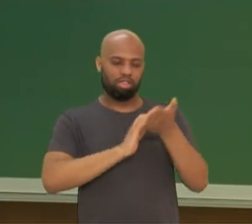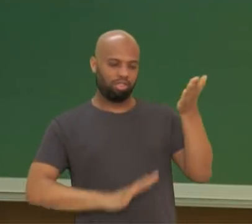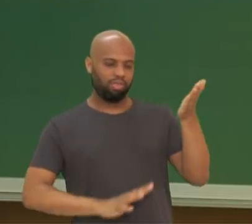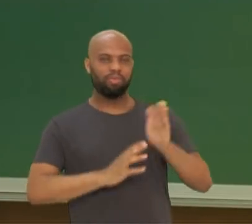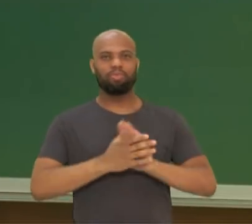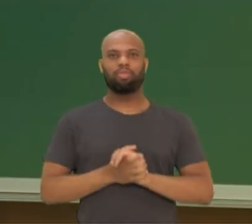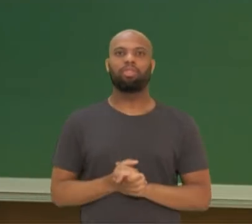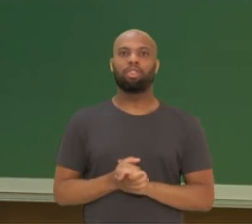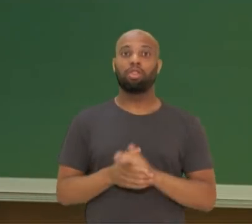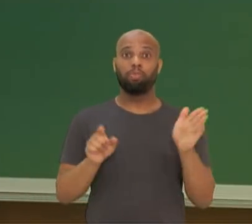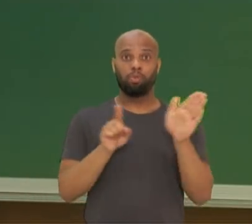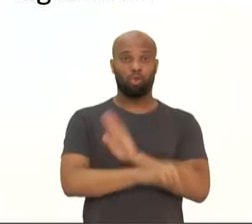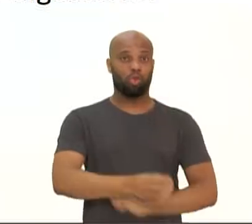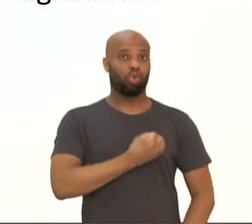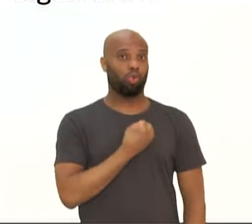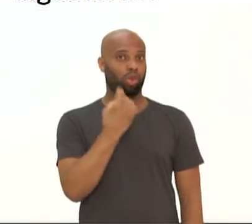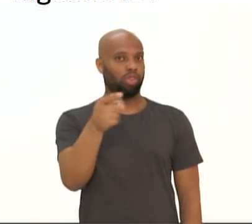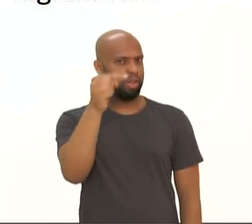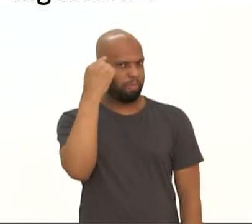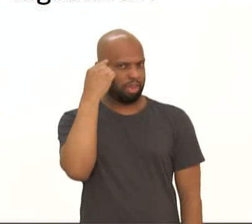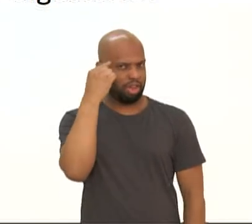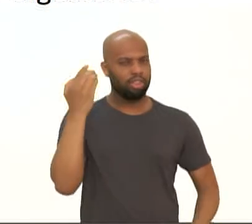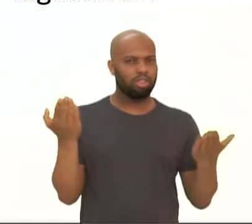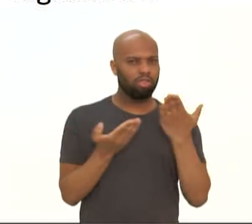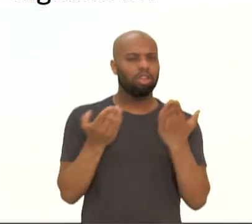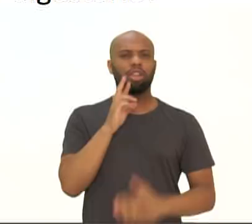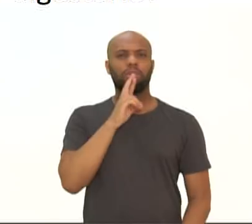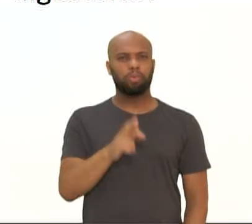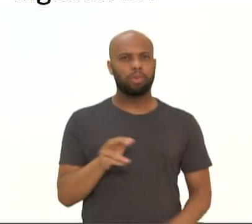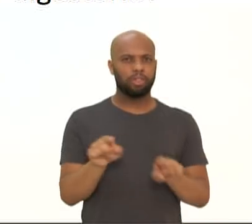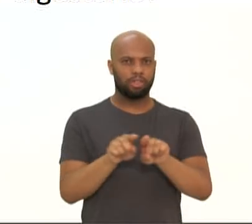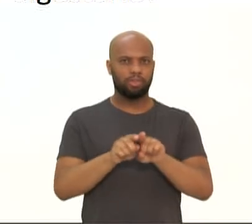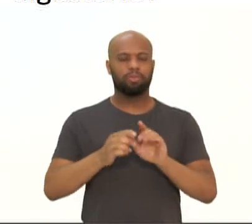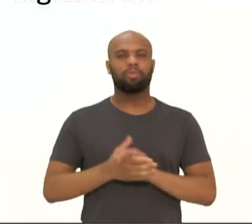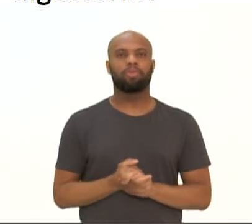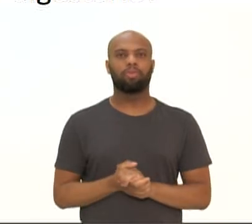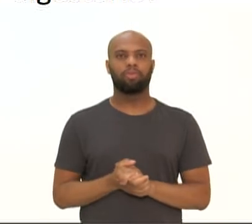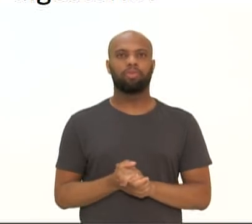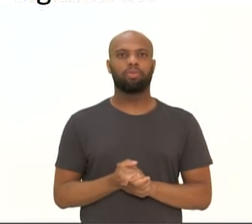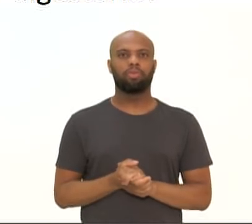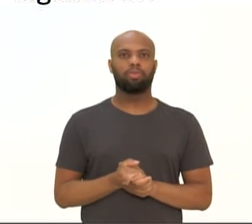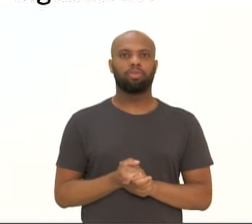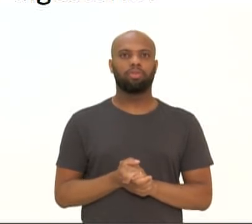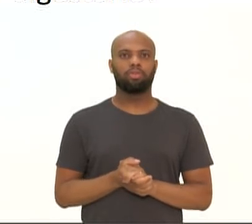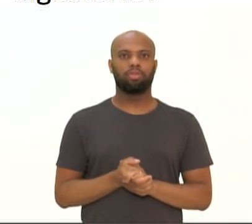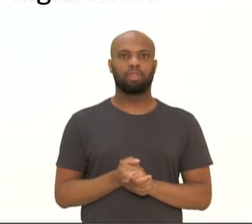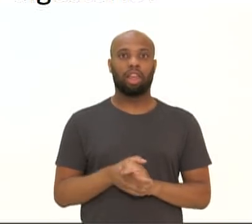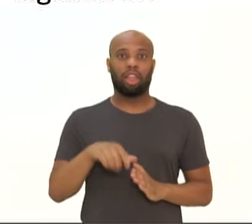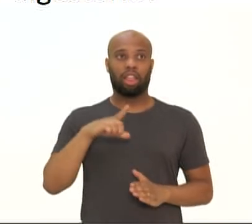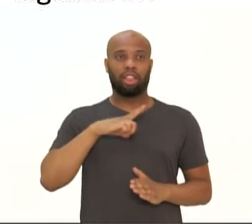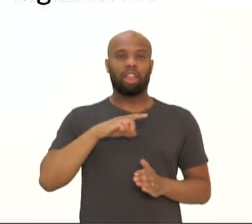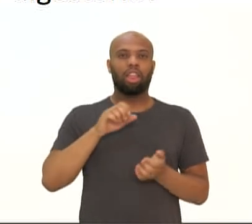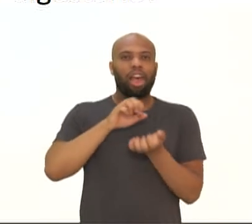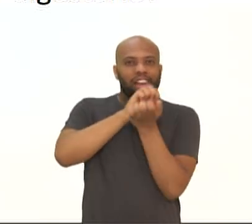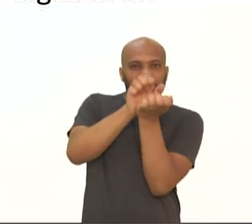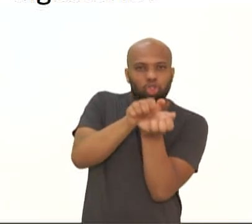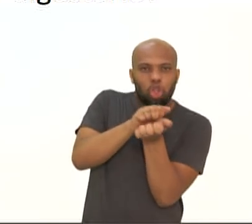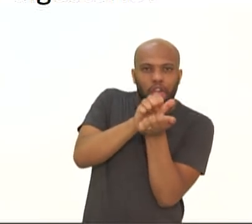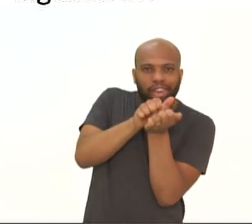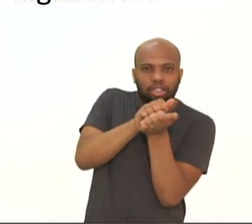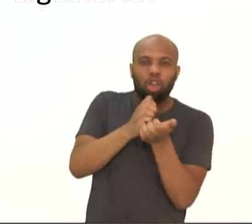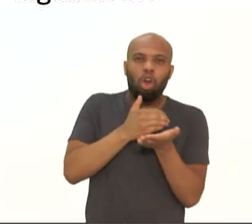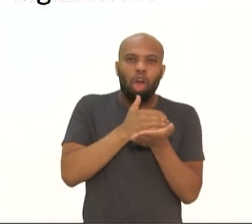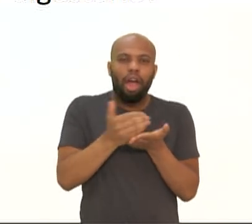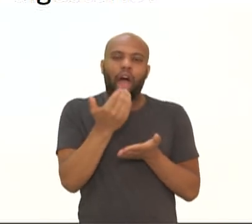exercícios. Primeira questão para você pensar aí e responder. A mordida marca a largada do percurso